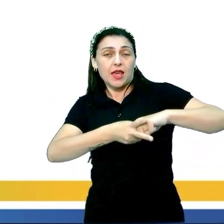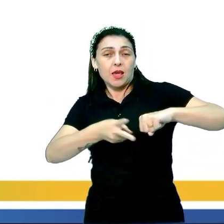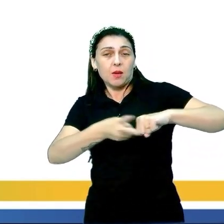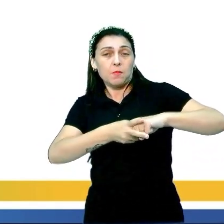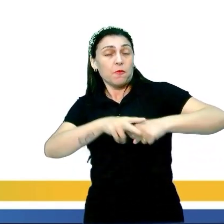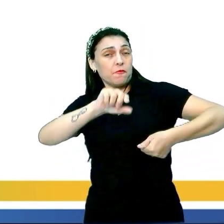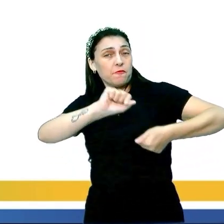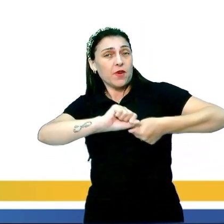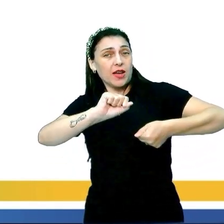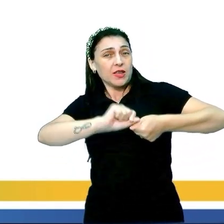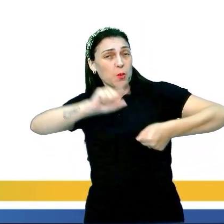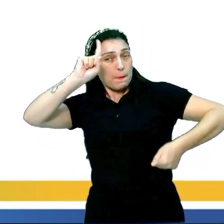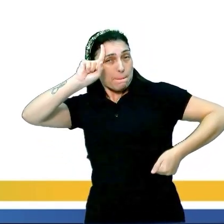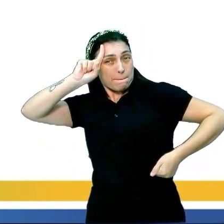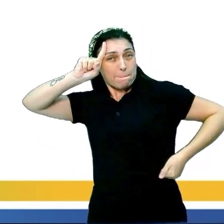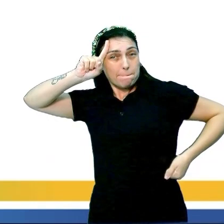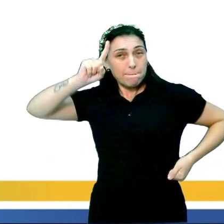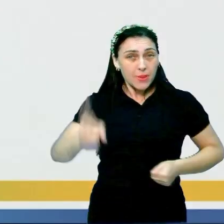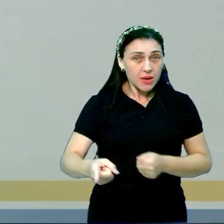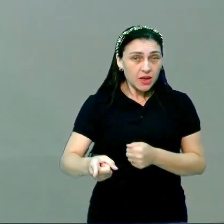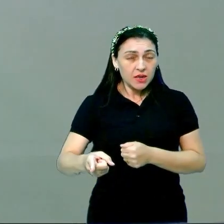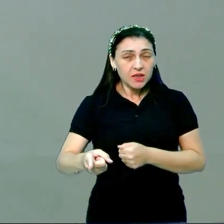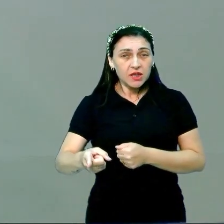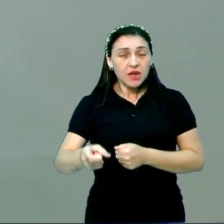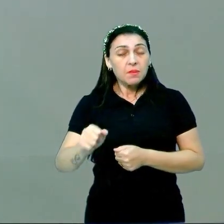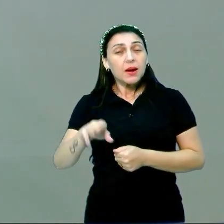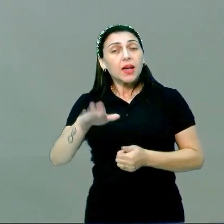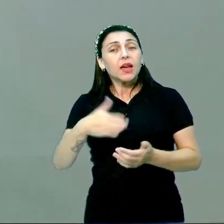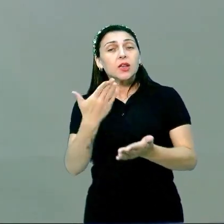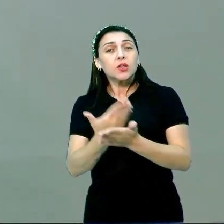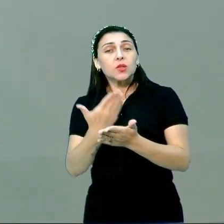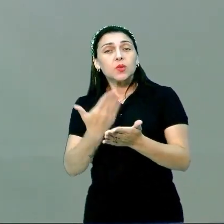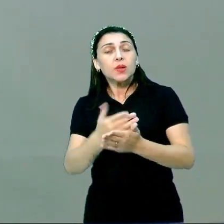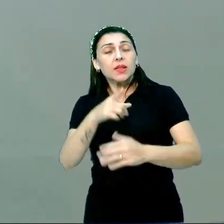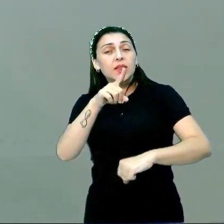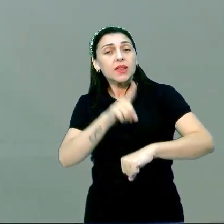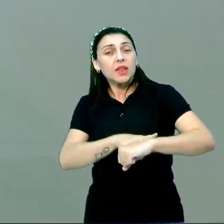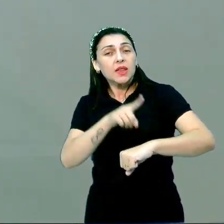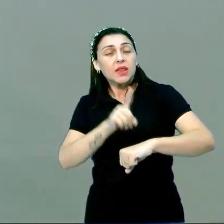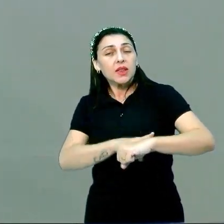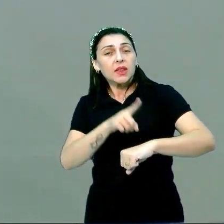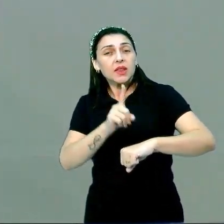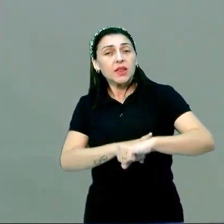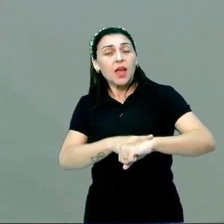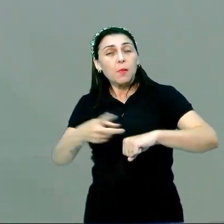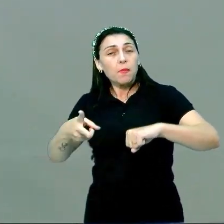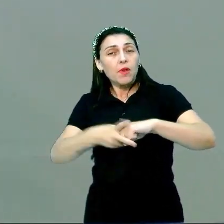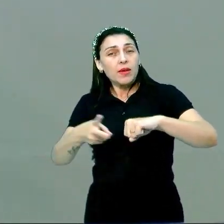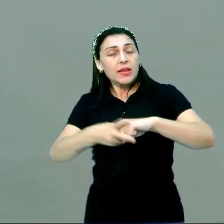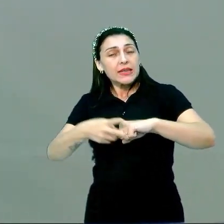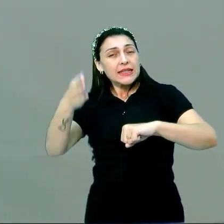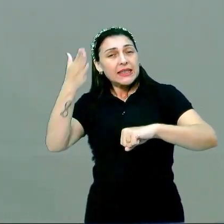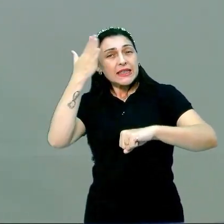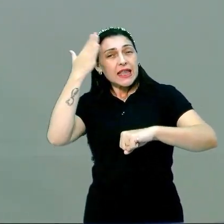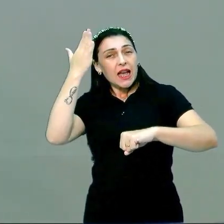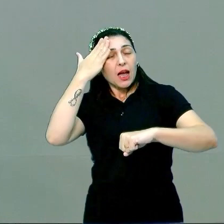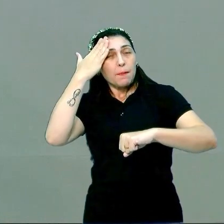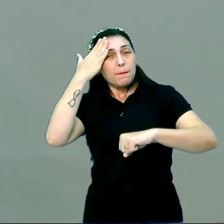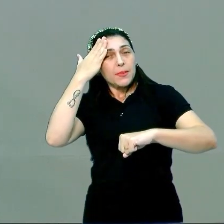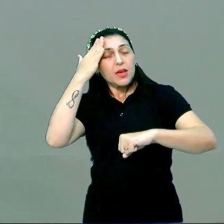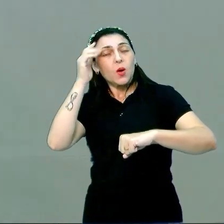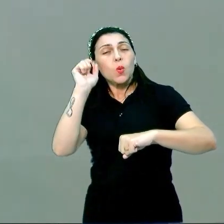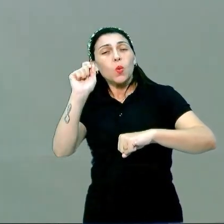verbo fazer, no modo imperativo, galera, para quem estuda tempo e modo verbal aí também, sabe que o imperativo ele denota,